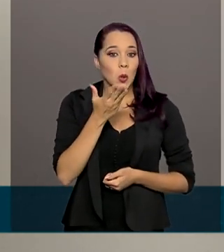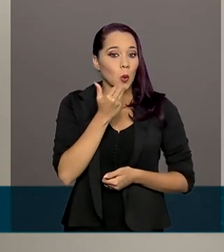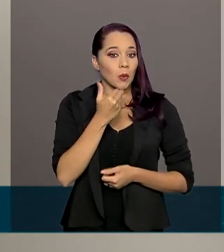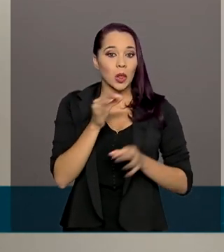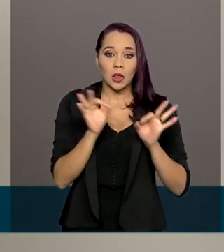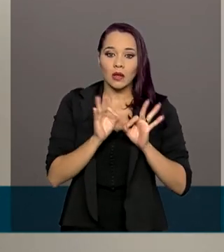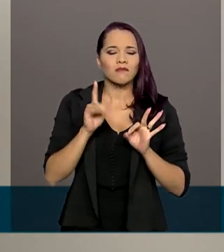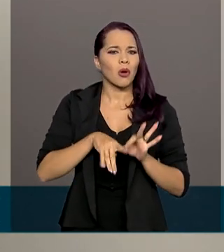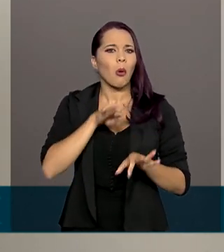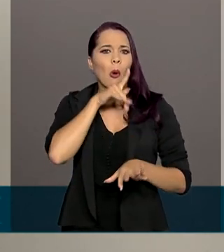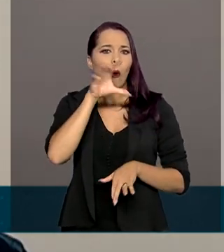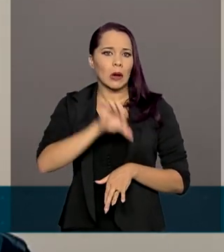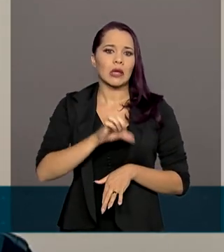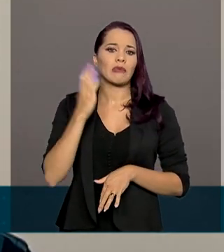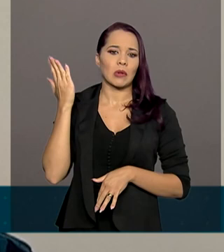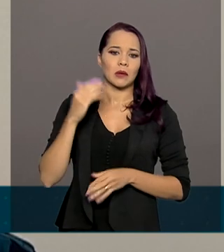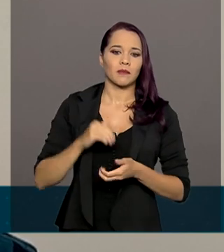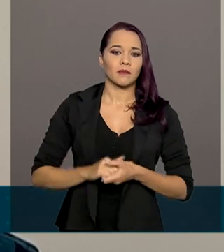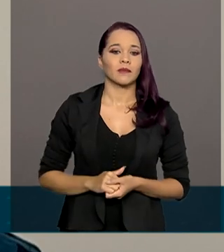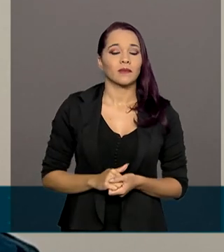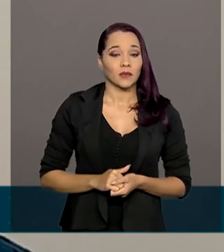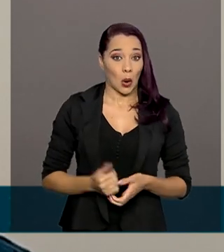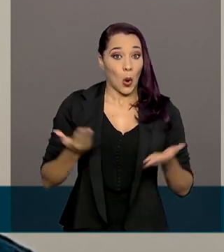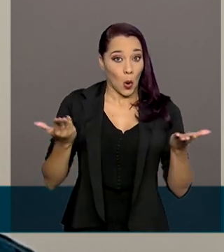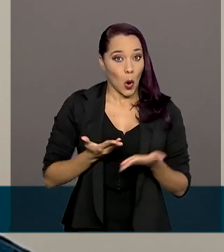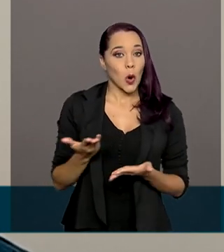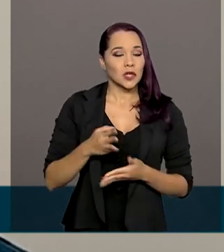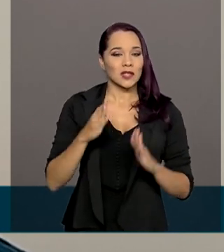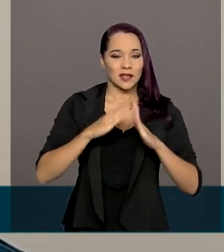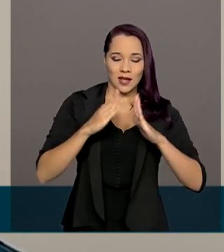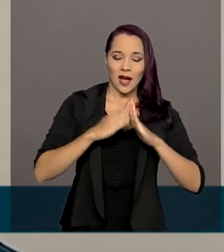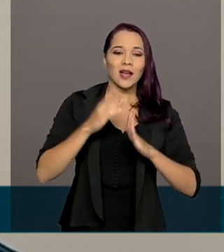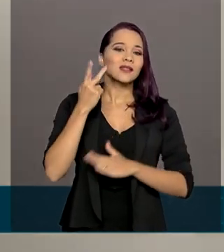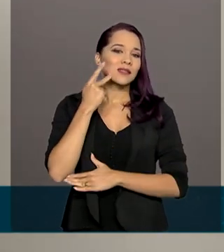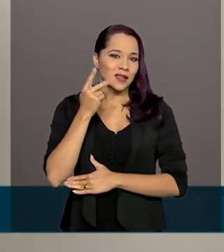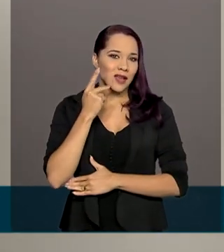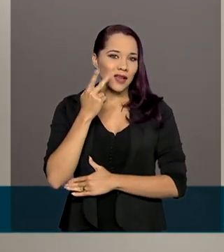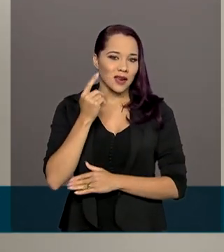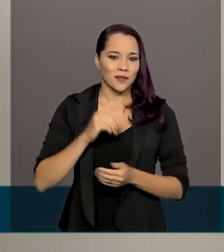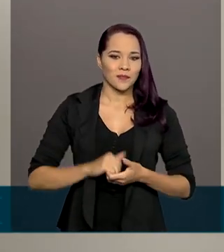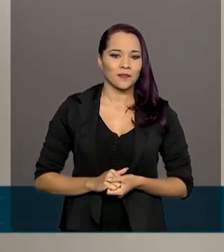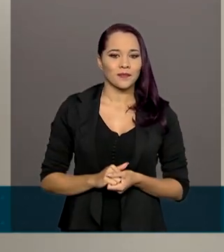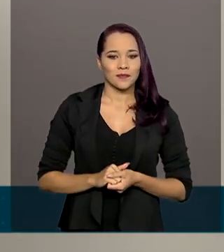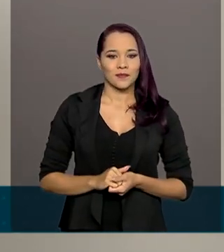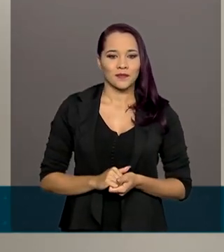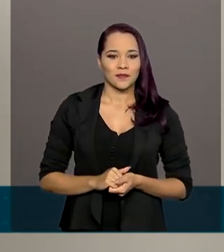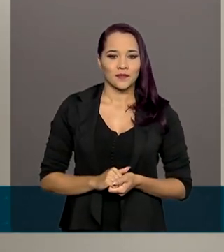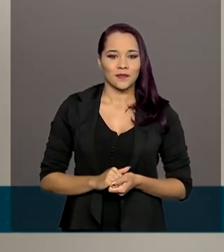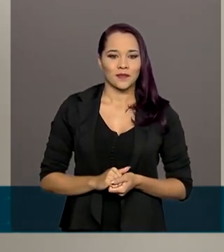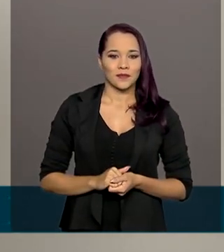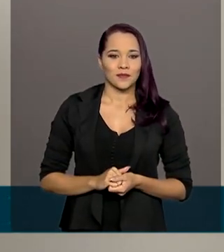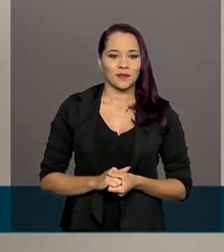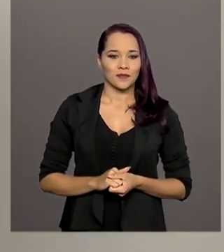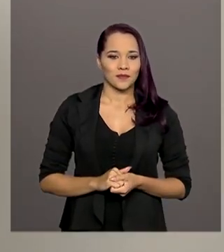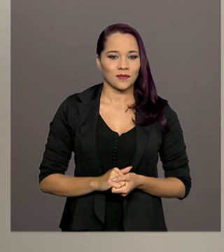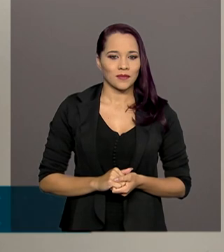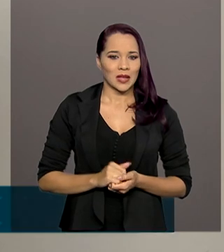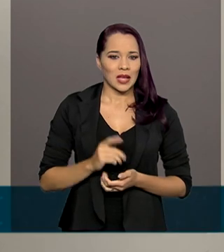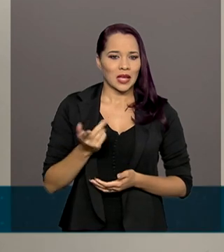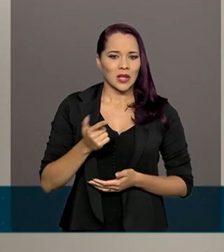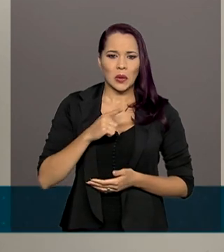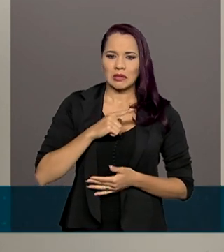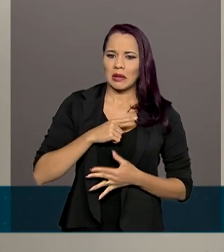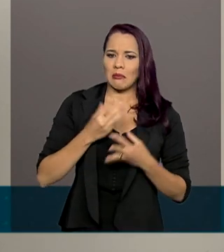Foi horrível a situação de lá. Hoje, ele mora em Fortaleza, no Ceará. Todo melhor. Tem um saúde